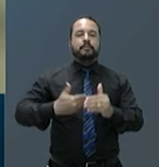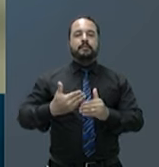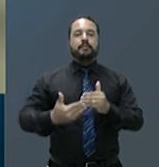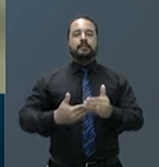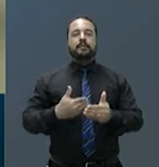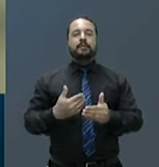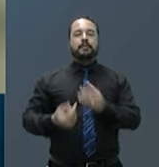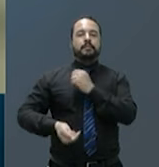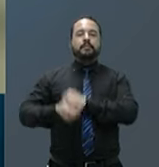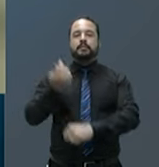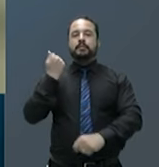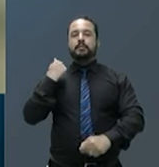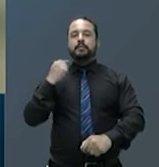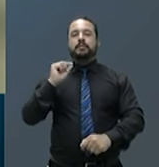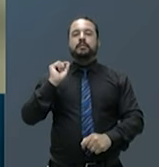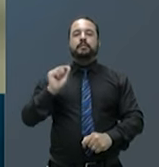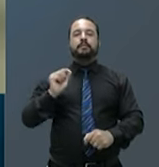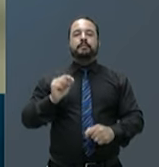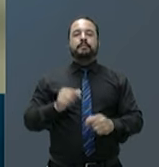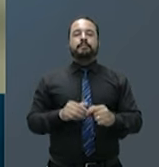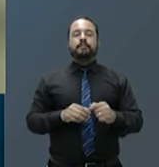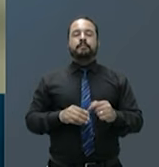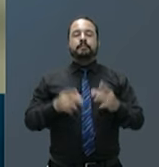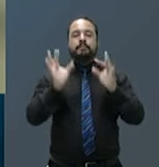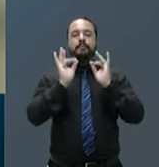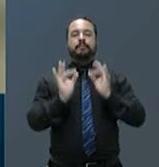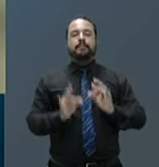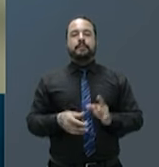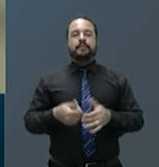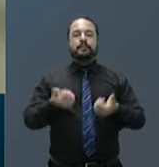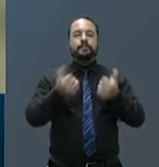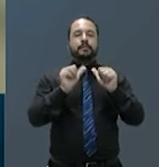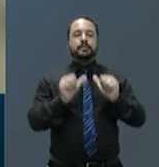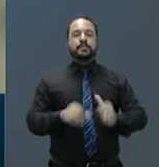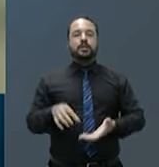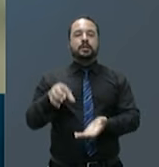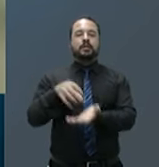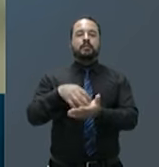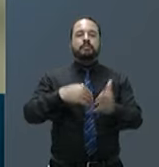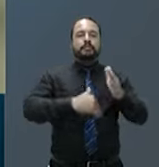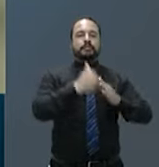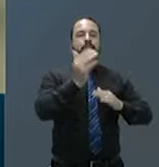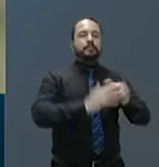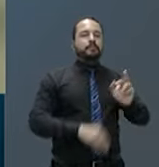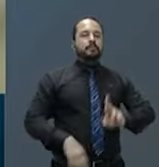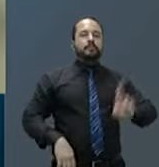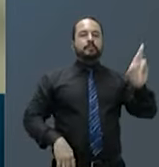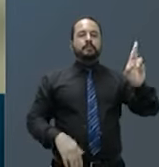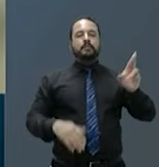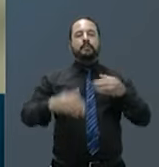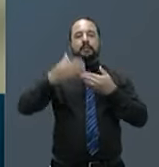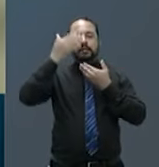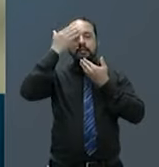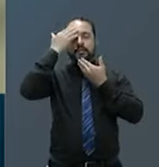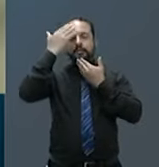precedente qualificado com relação à prescrição intercorrente para avaliação no órgão competente. Muito obrigado, Santos.